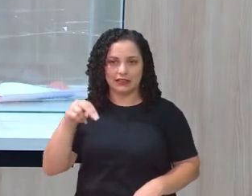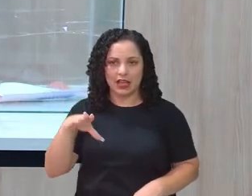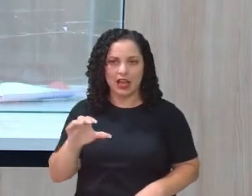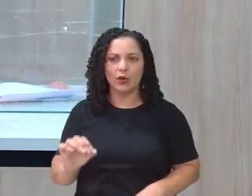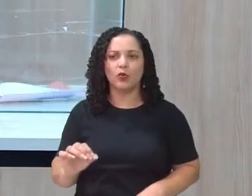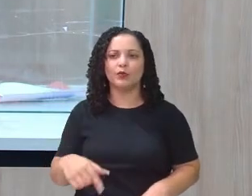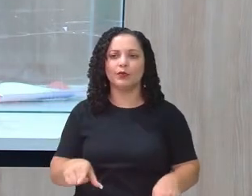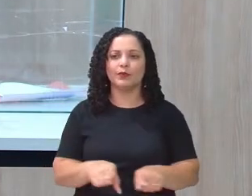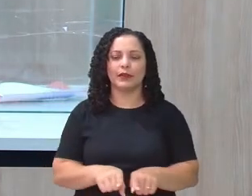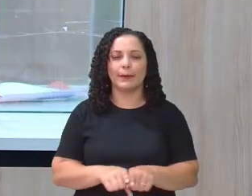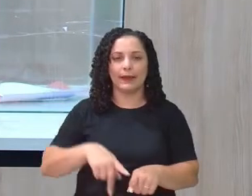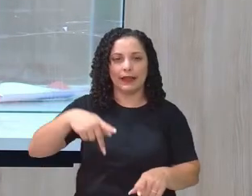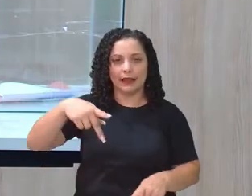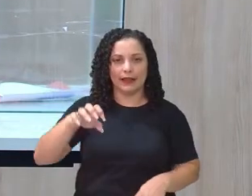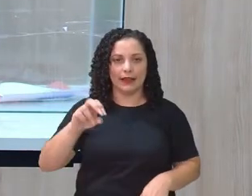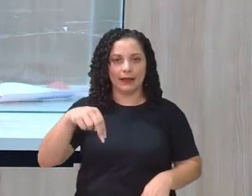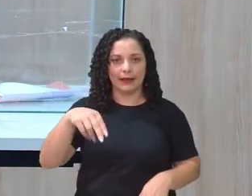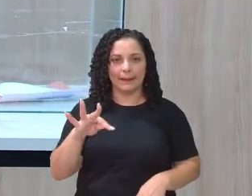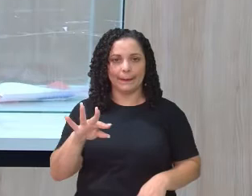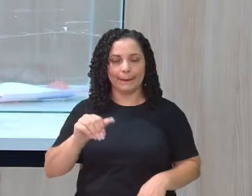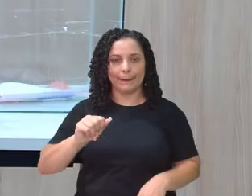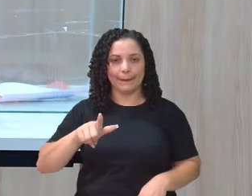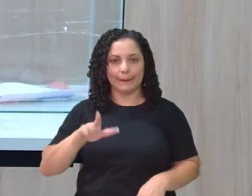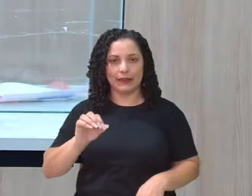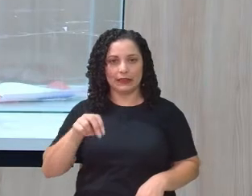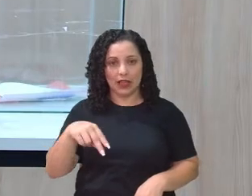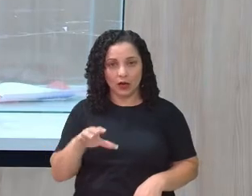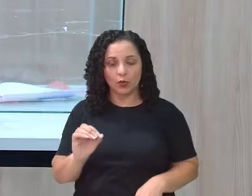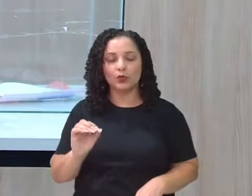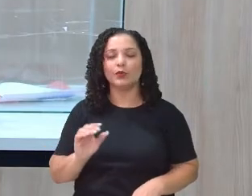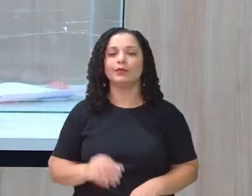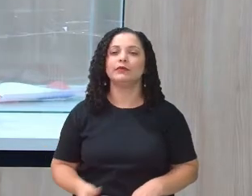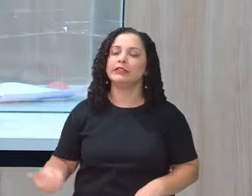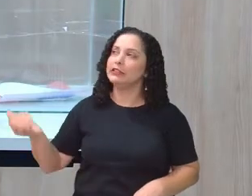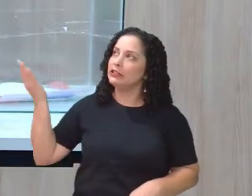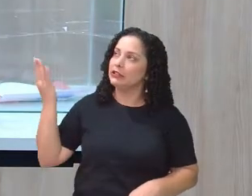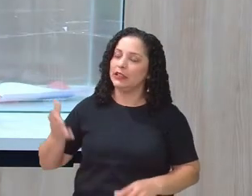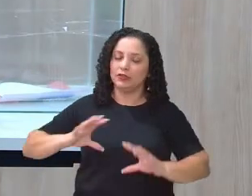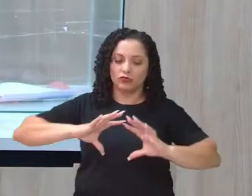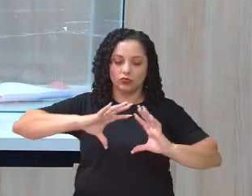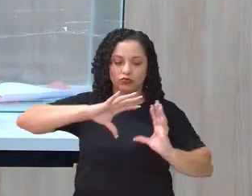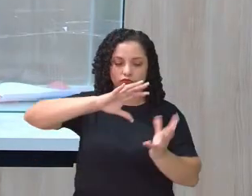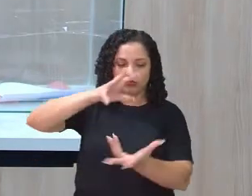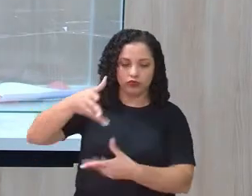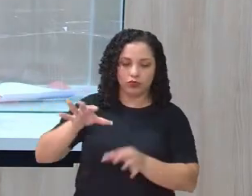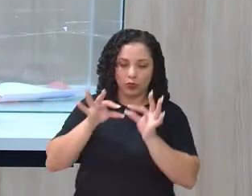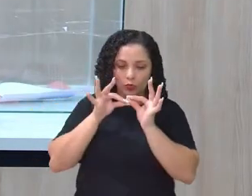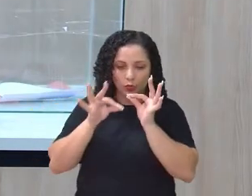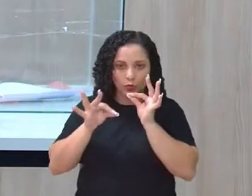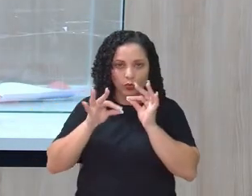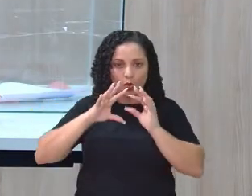começa a encher para arredondar aí as arestas, que são os lados, e para